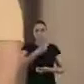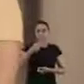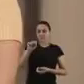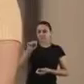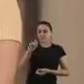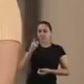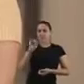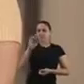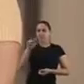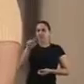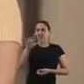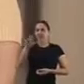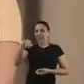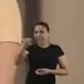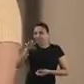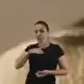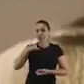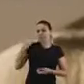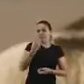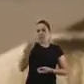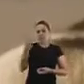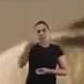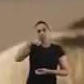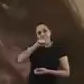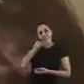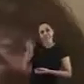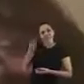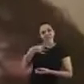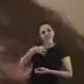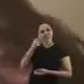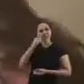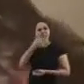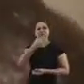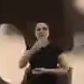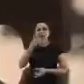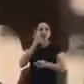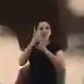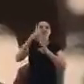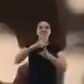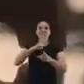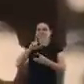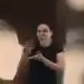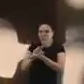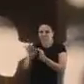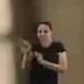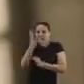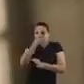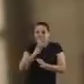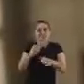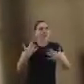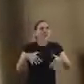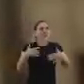Meu nome é Shirlene, tenho 33 anos, sou mãe do Iago e da Isabelle. Quando eu descobri que eu era beneficiária do